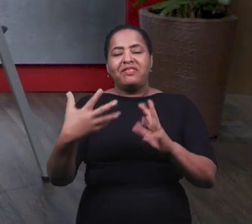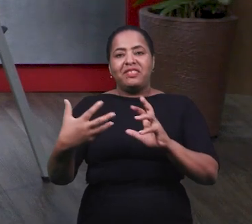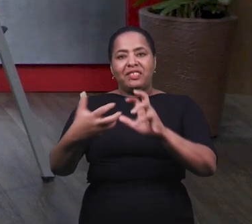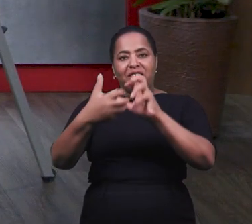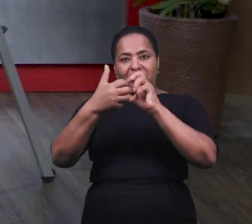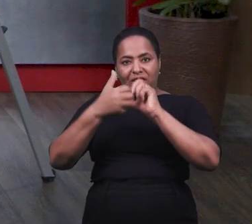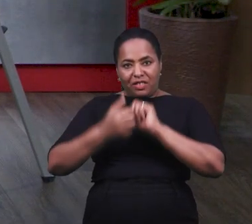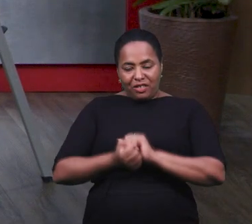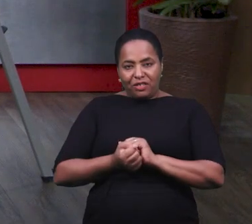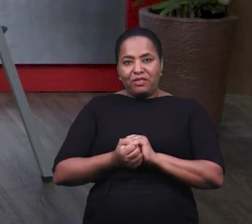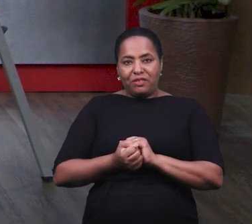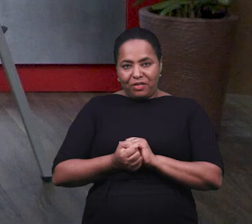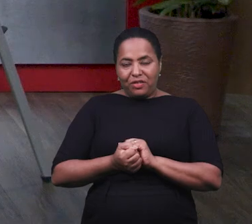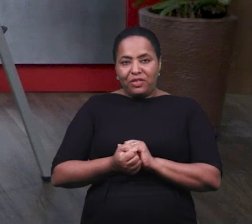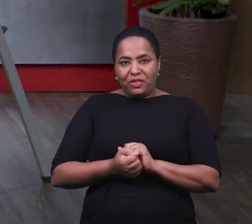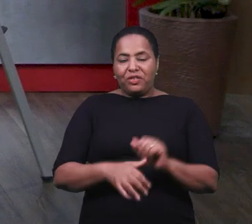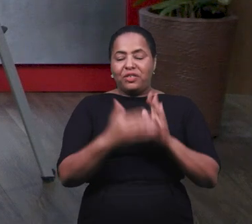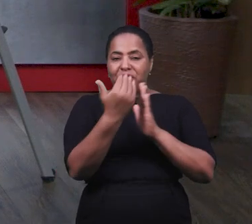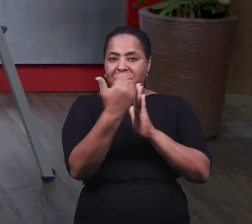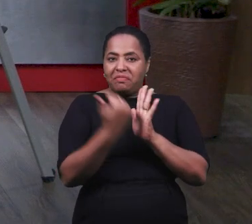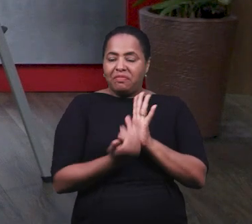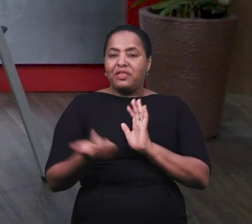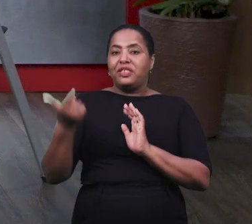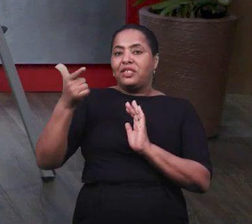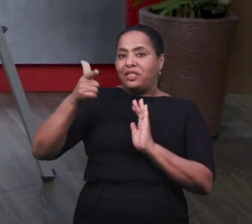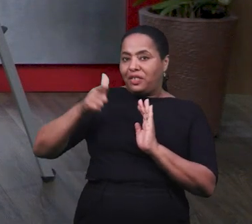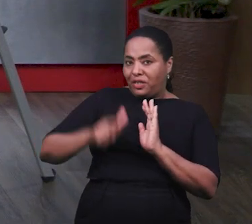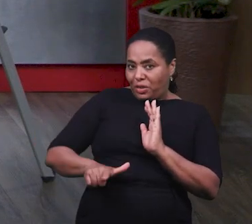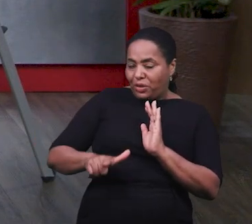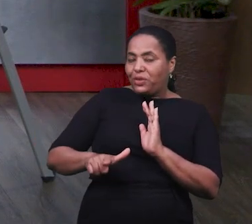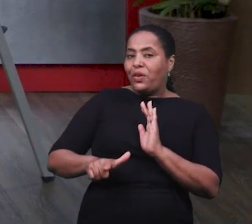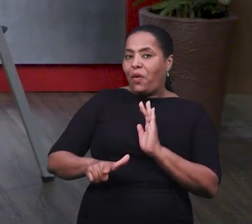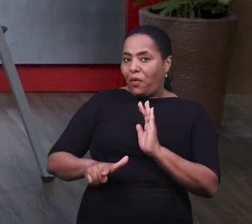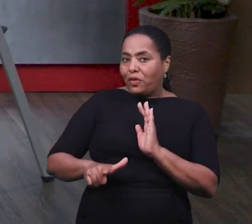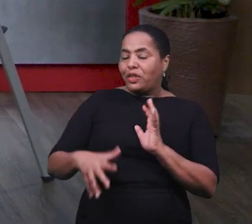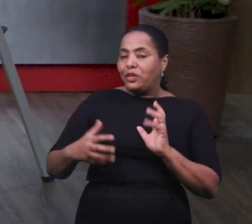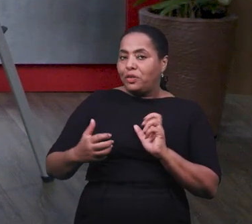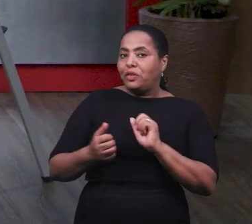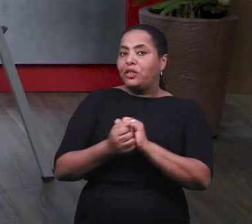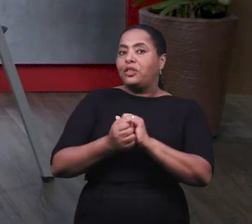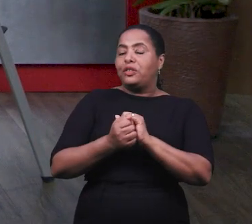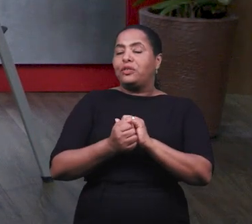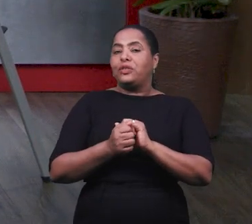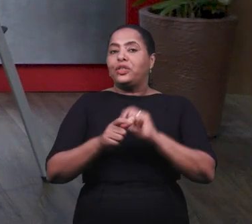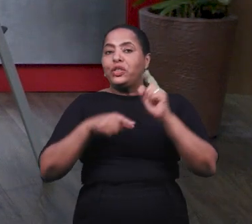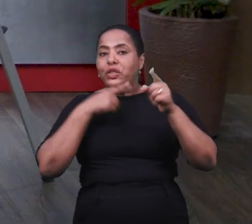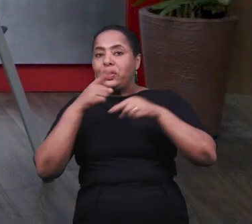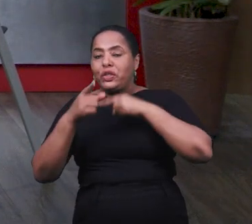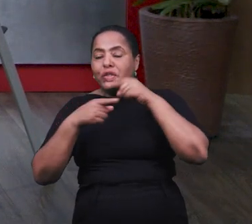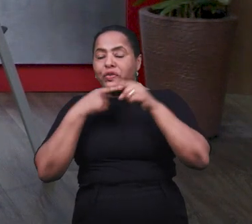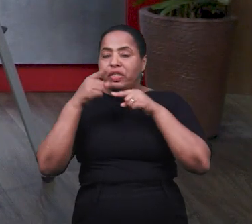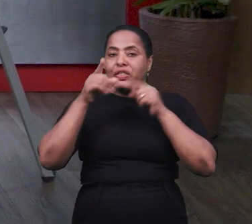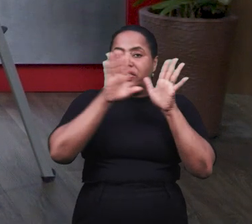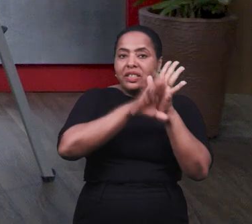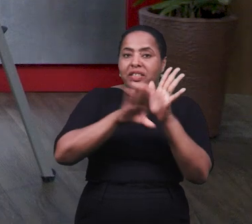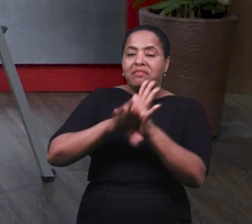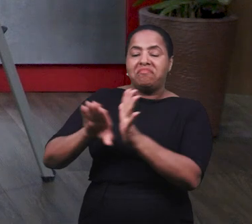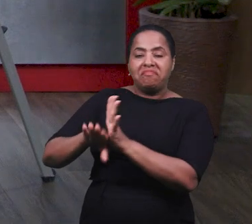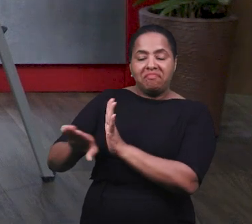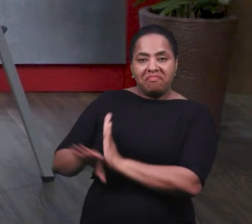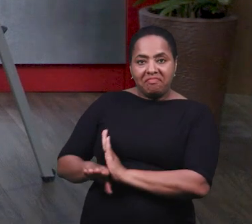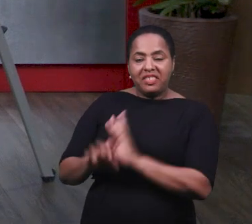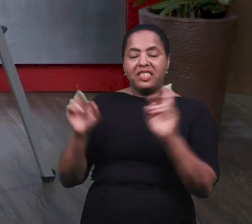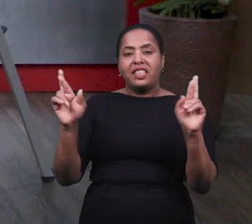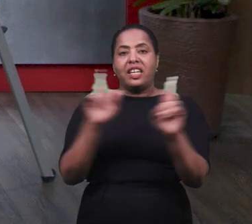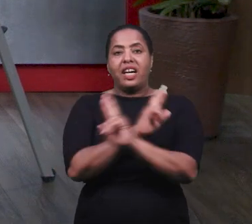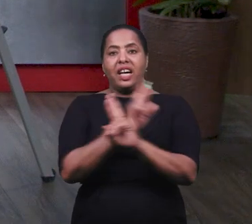estar aqui no programa mais uma vez, estar sempre conosco, esclarecendo essas dúvidas, não é? Sobre essas